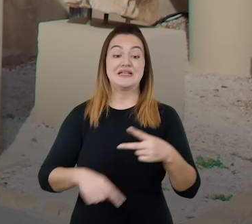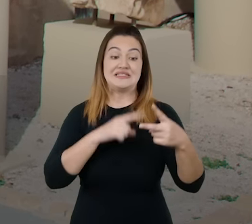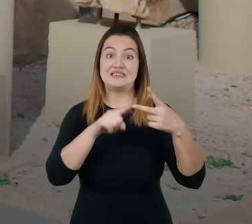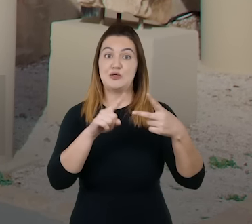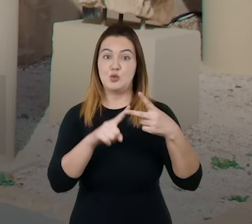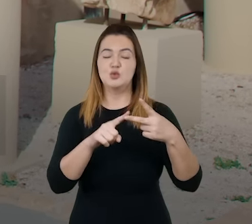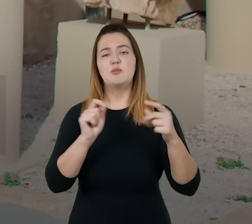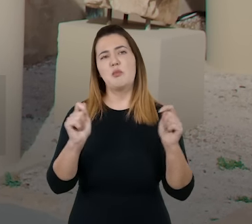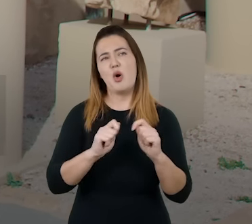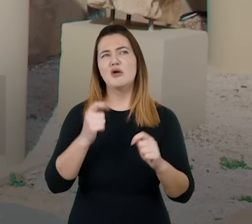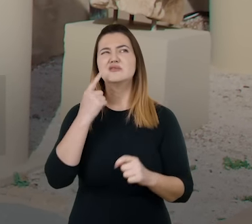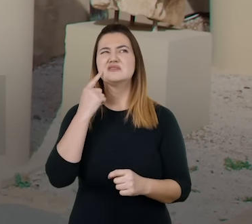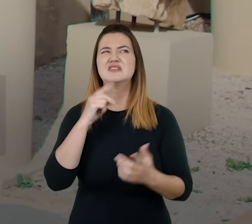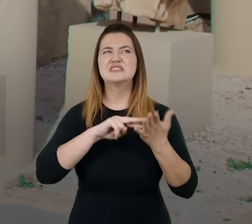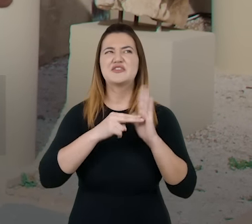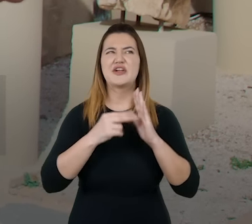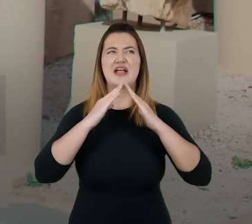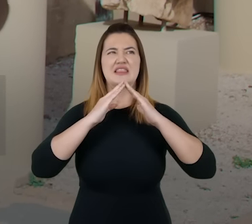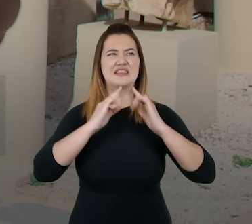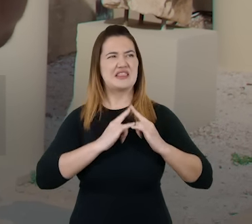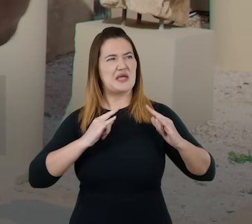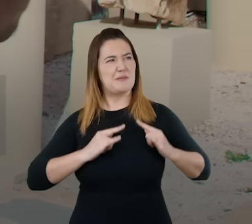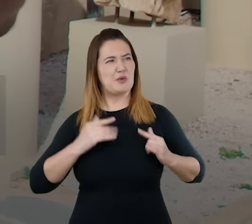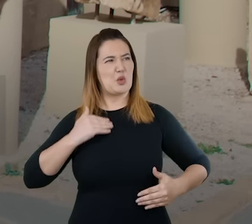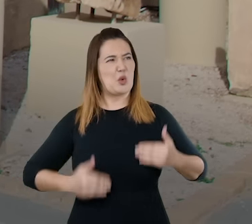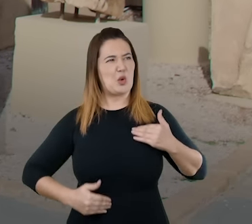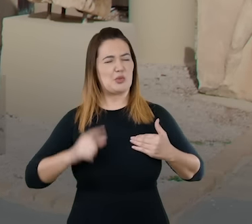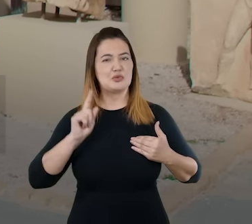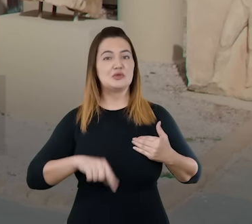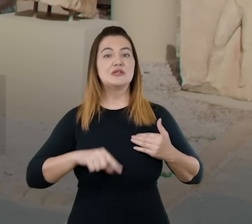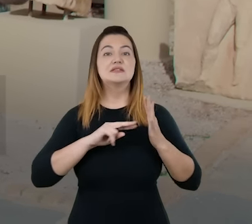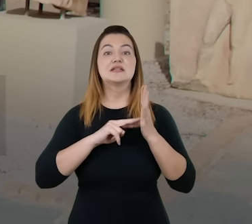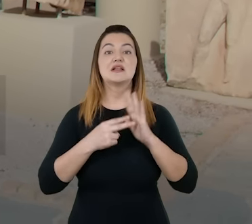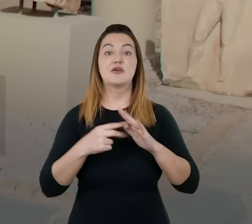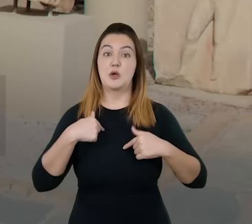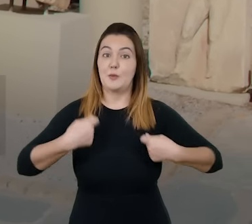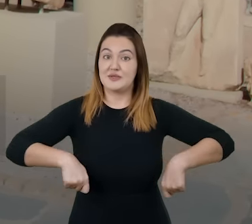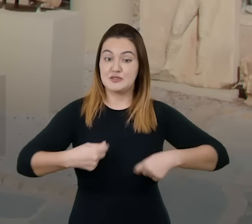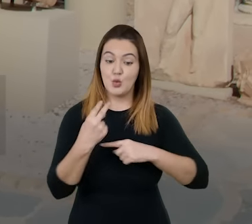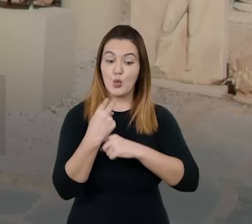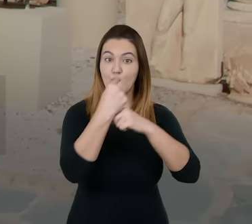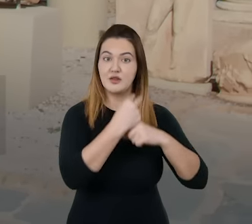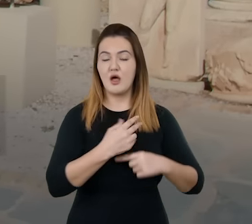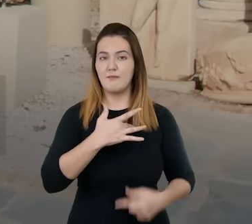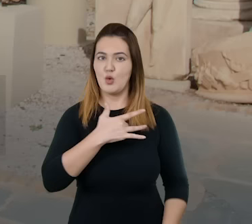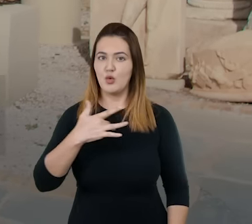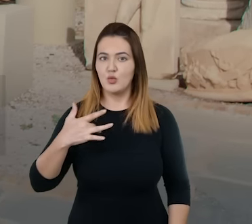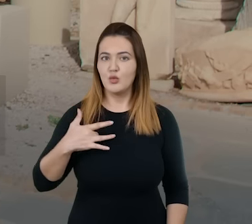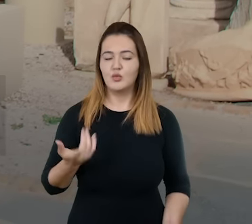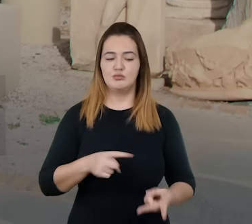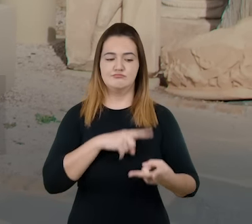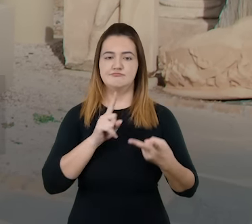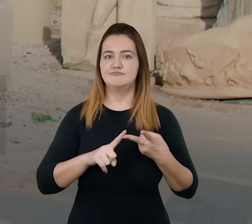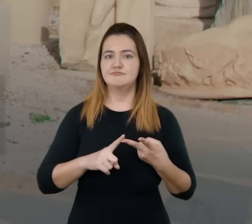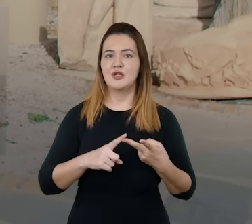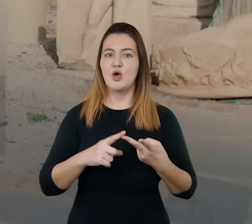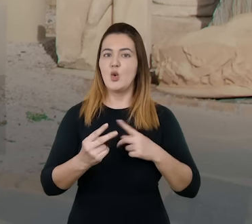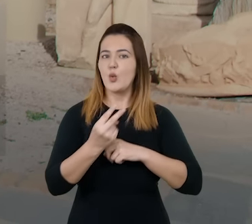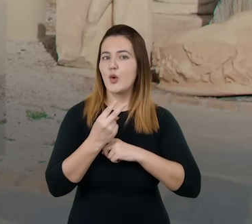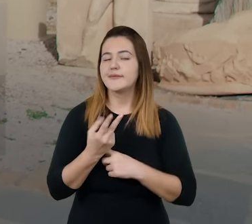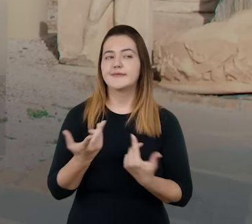segunda aplicação a esta fala de Paulo é em relação a como eu devo cuidar do meu corpo com